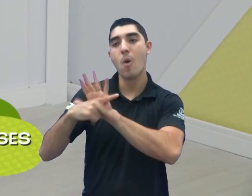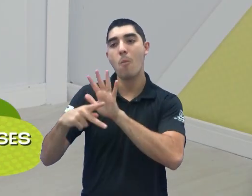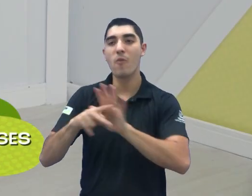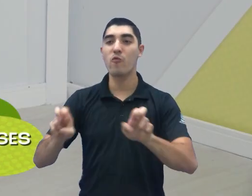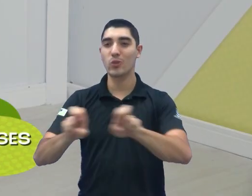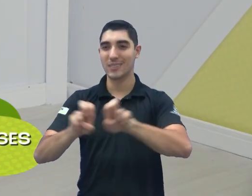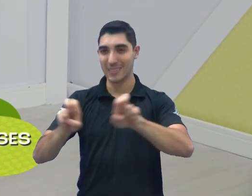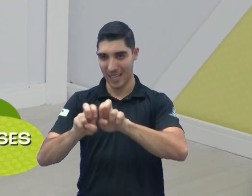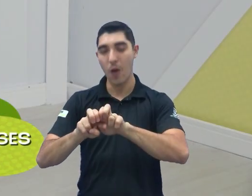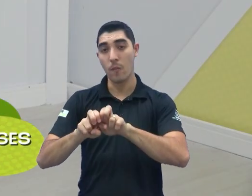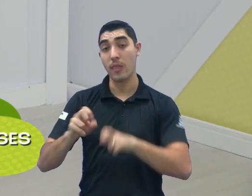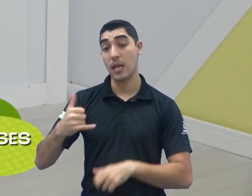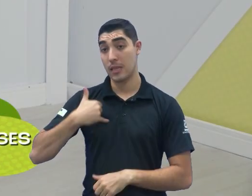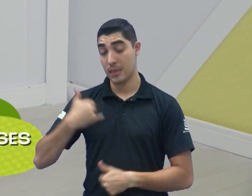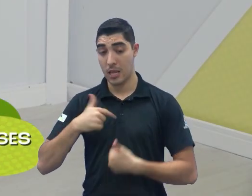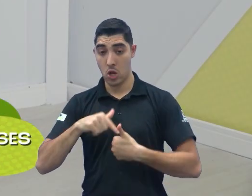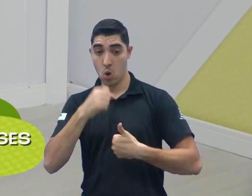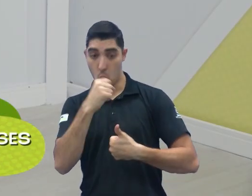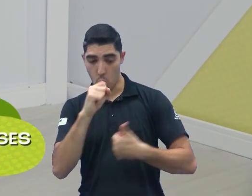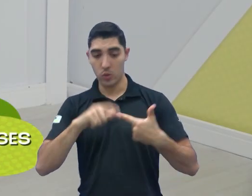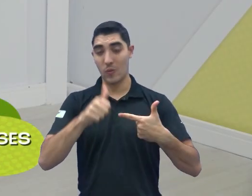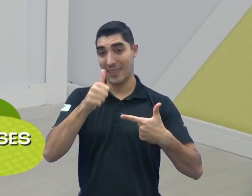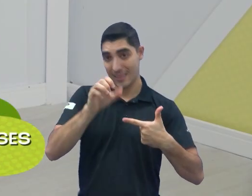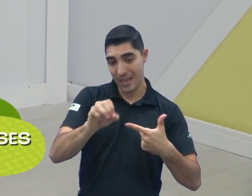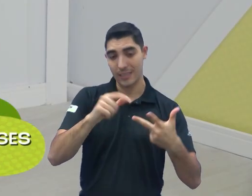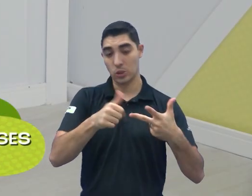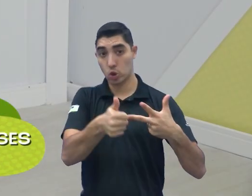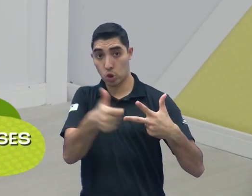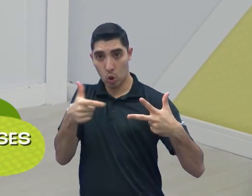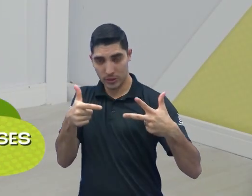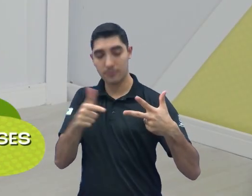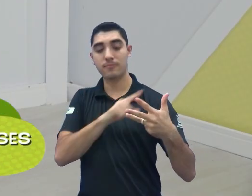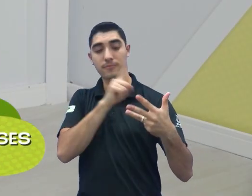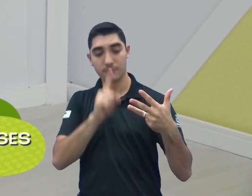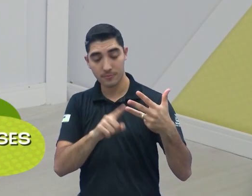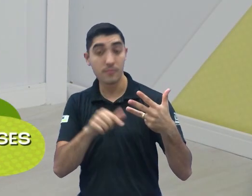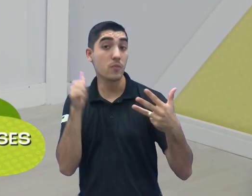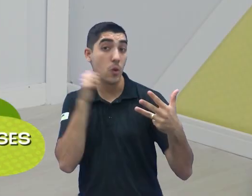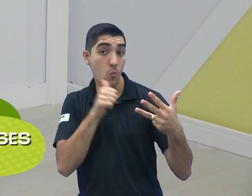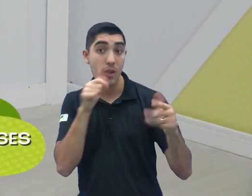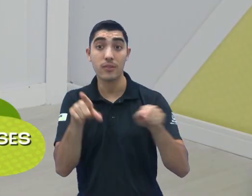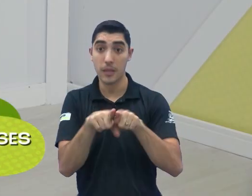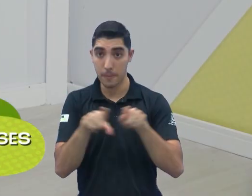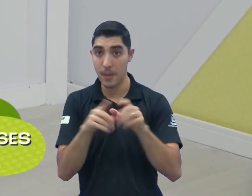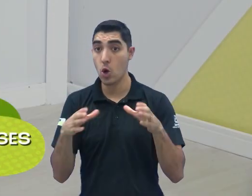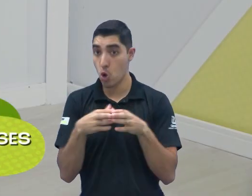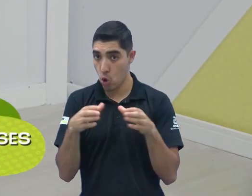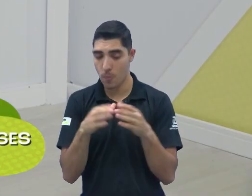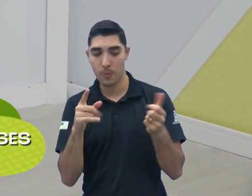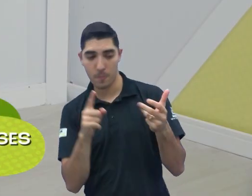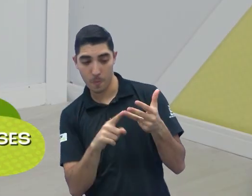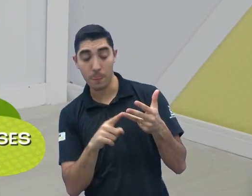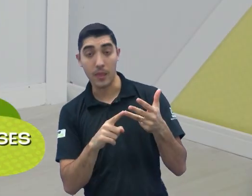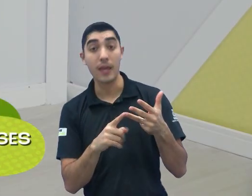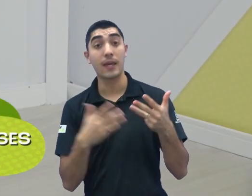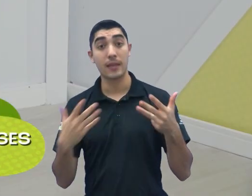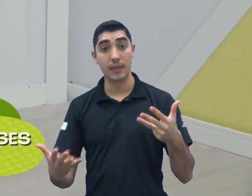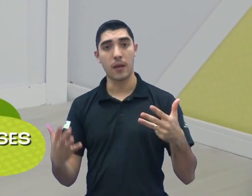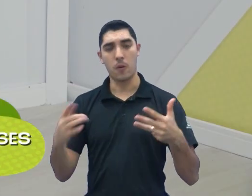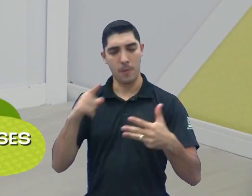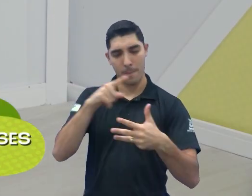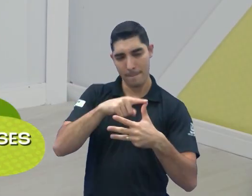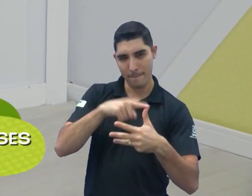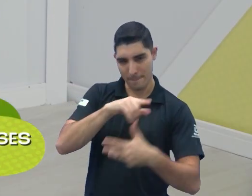categorias menores, sub-8, sub-10 e sub-12 e também na categoria feminino. Na categoria menores, a participação é exclusiva